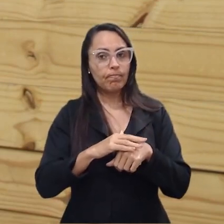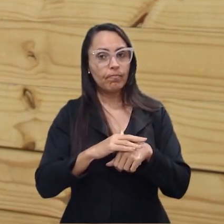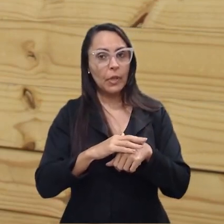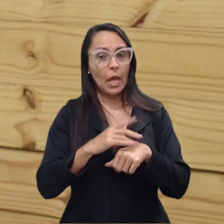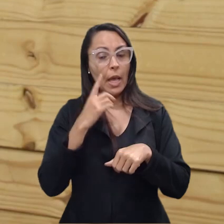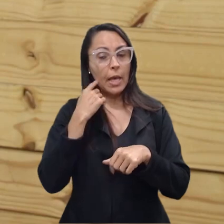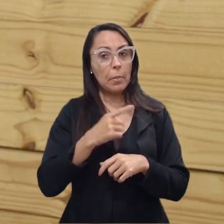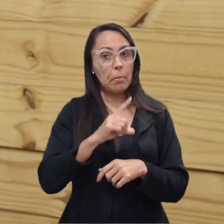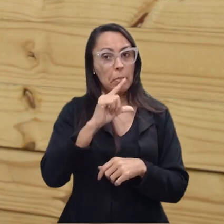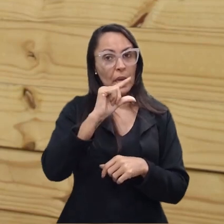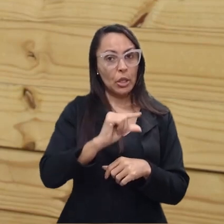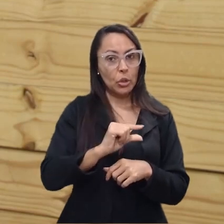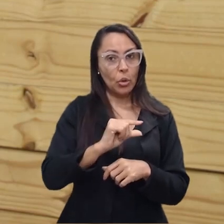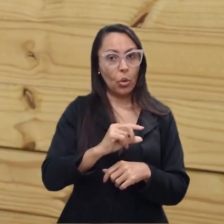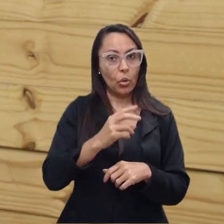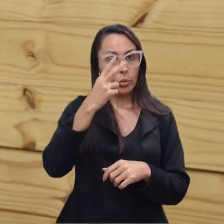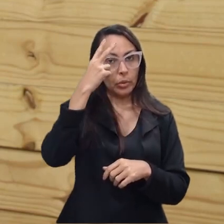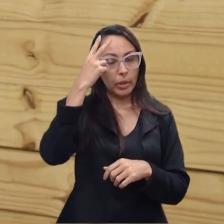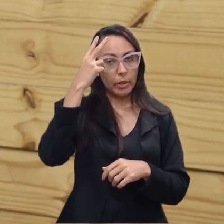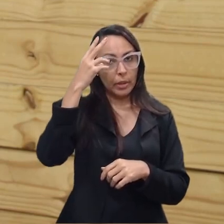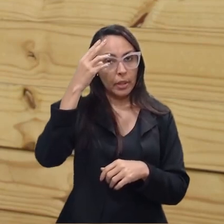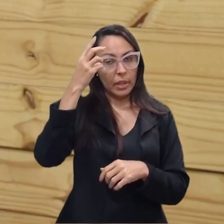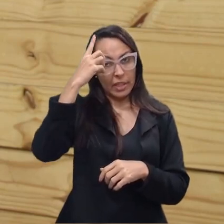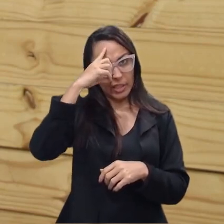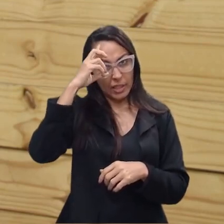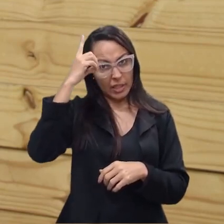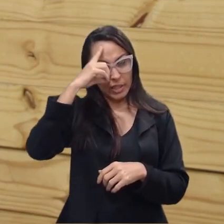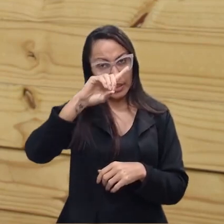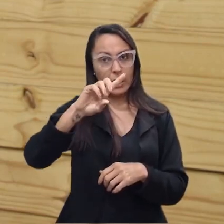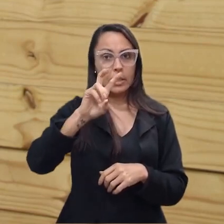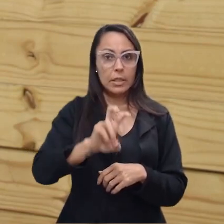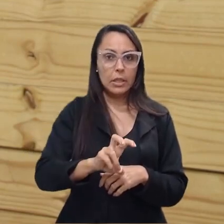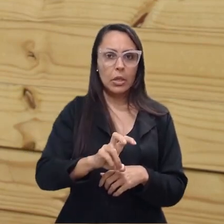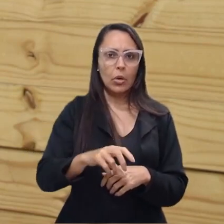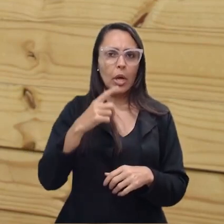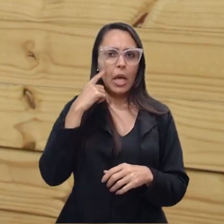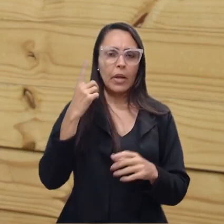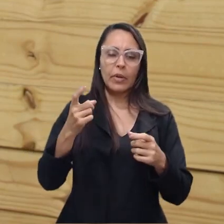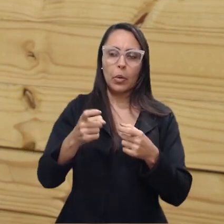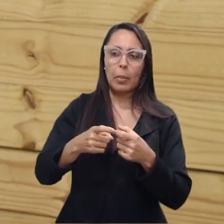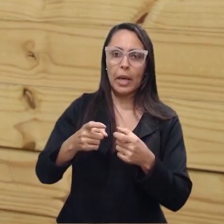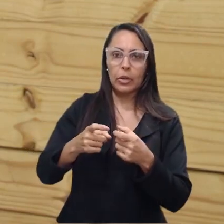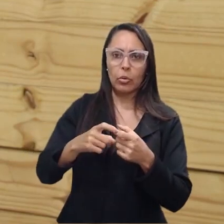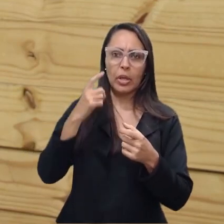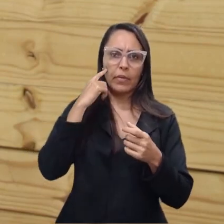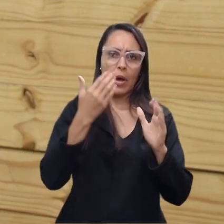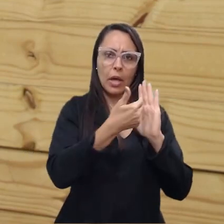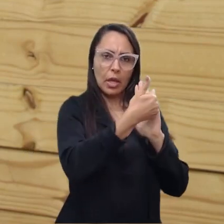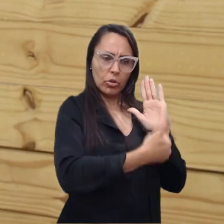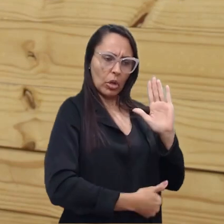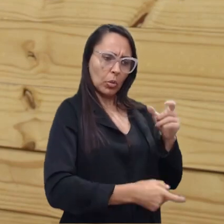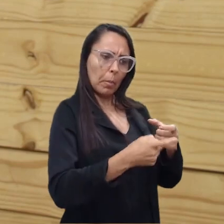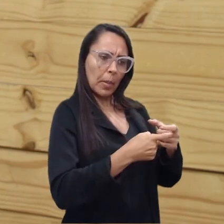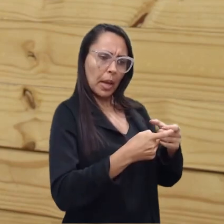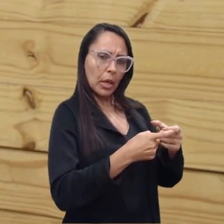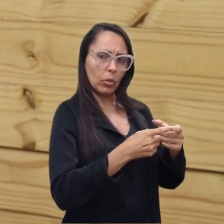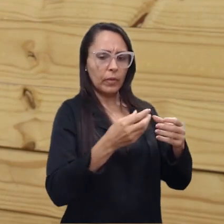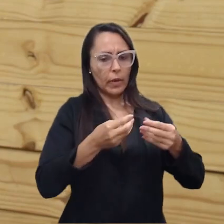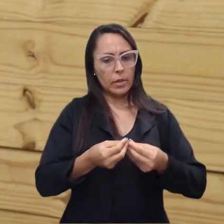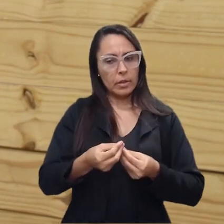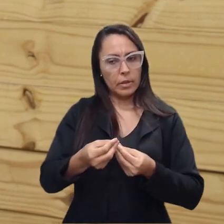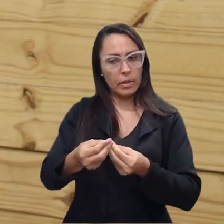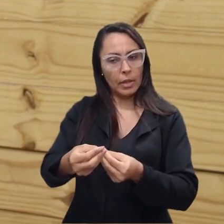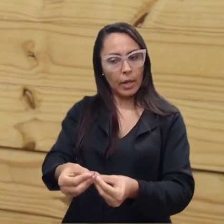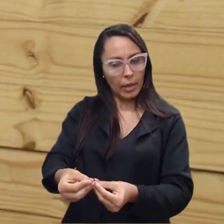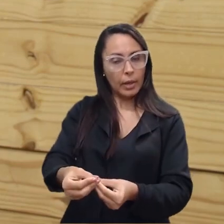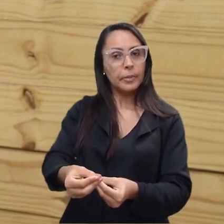afastamento ele é menor que 5 dias, efetivamente ele vai só ao médico, o médico vai dar uma atestada, ele vai levar, vai